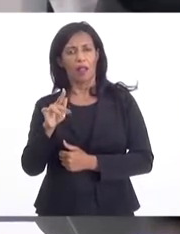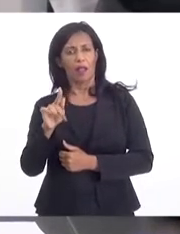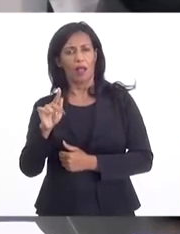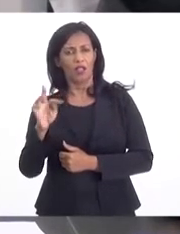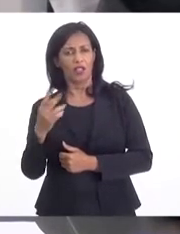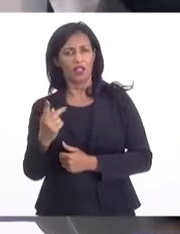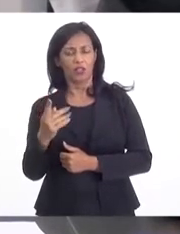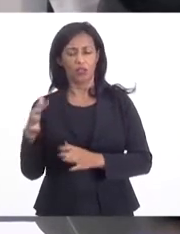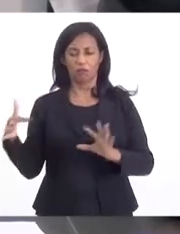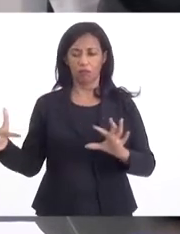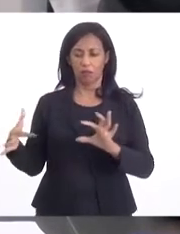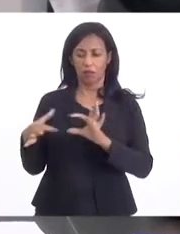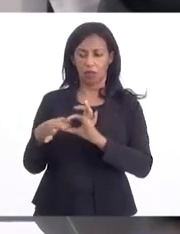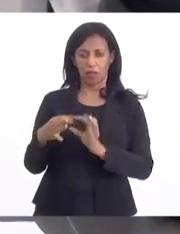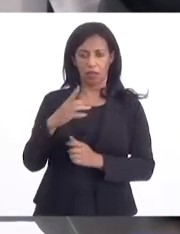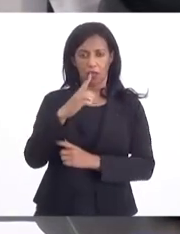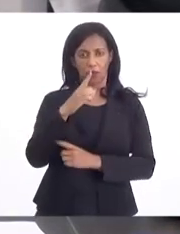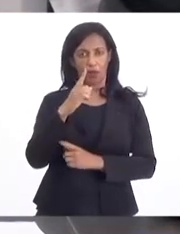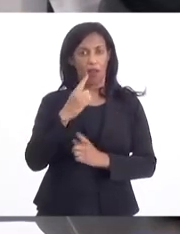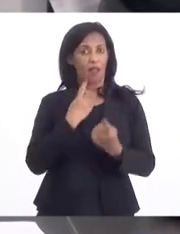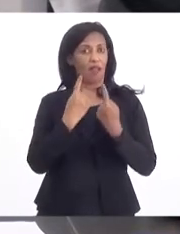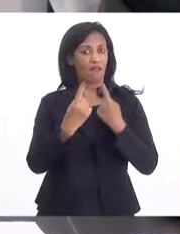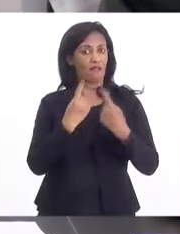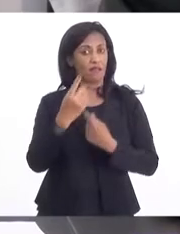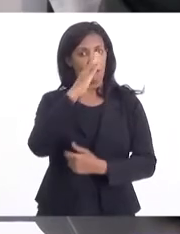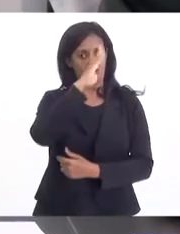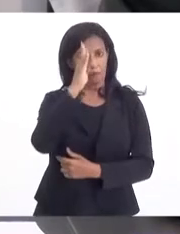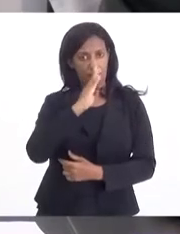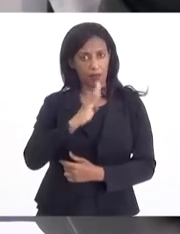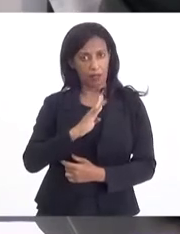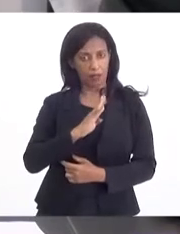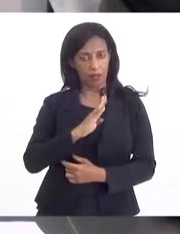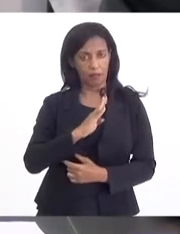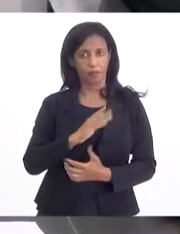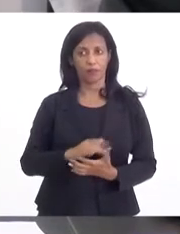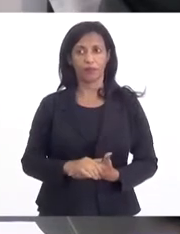interligando a Avenida Brasil